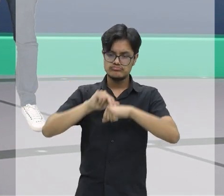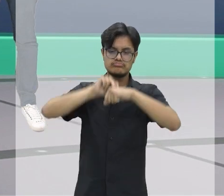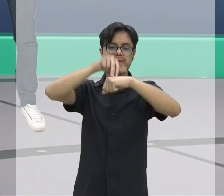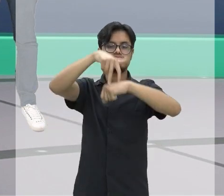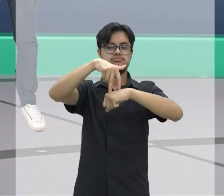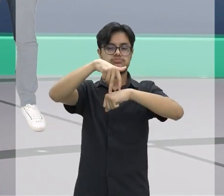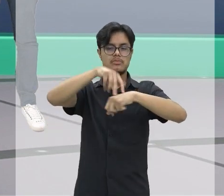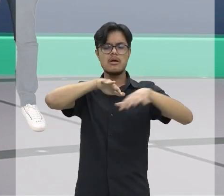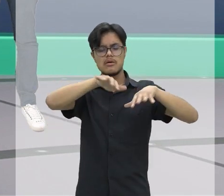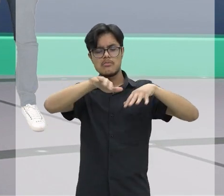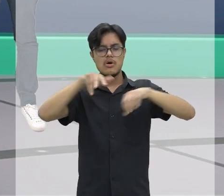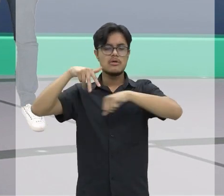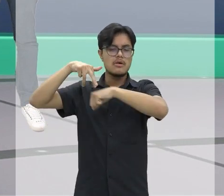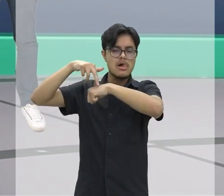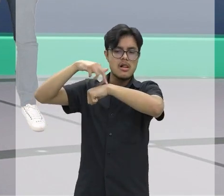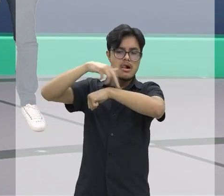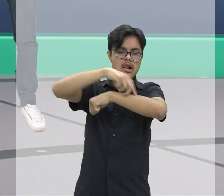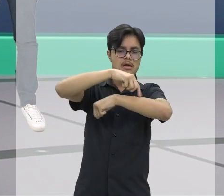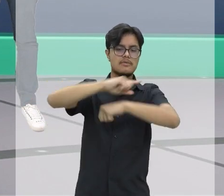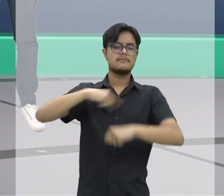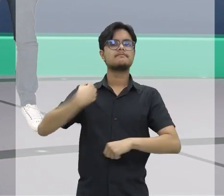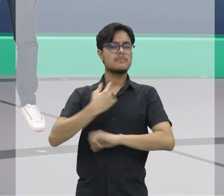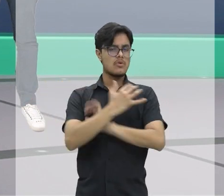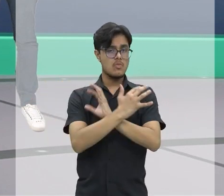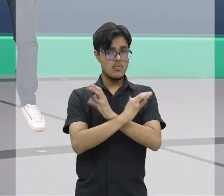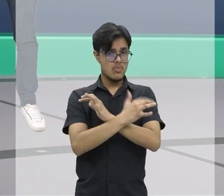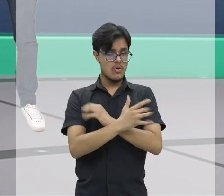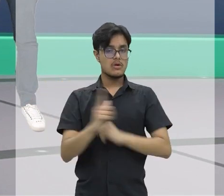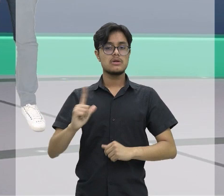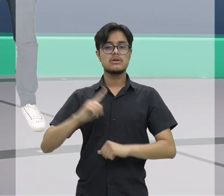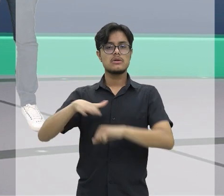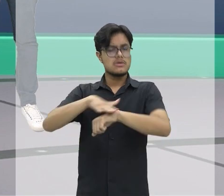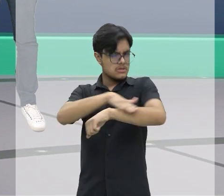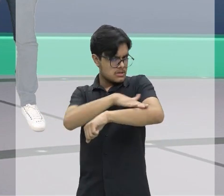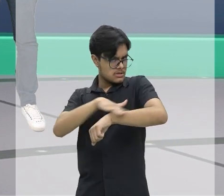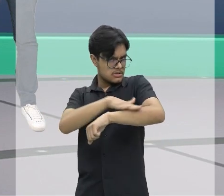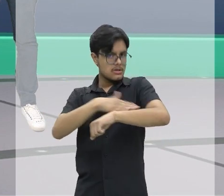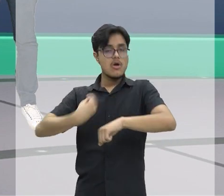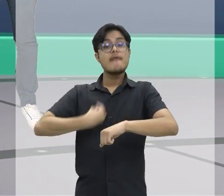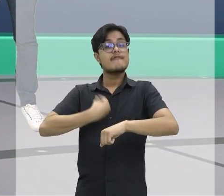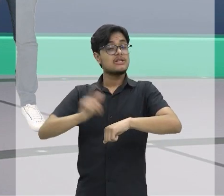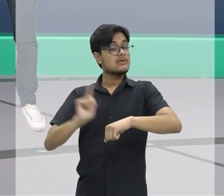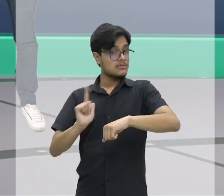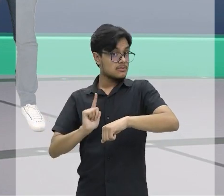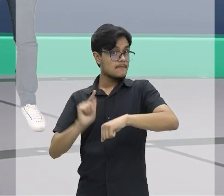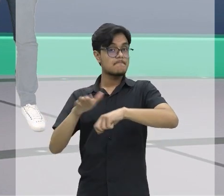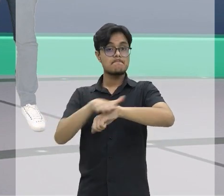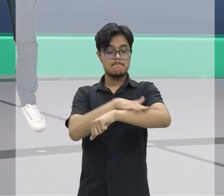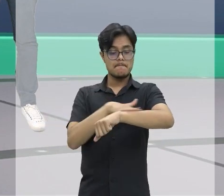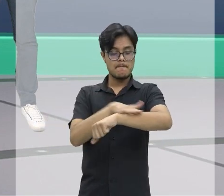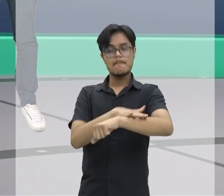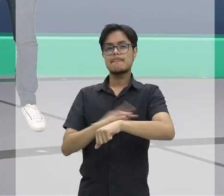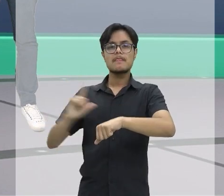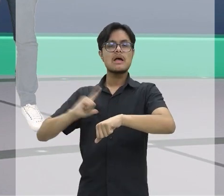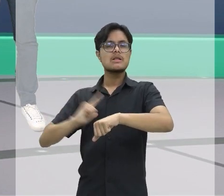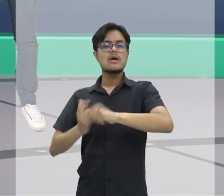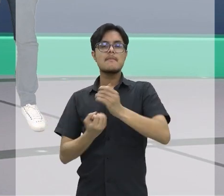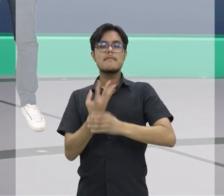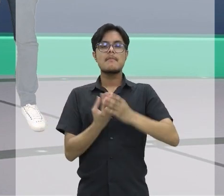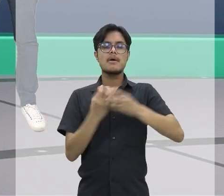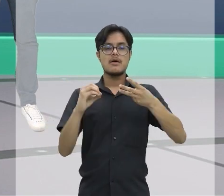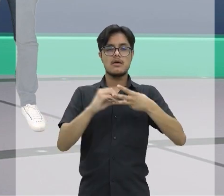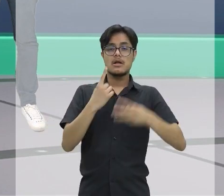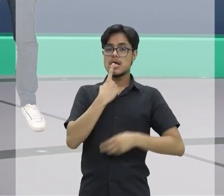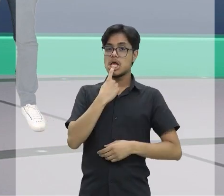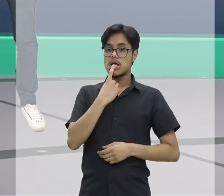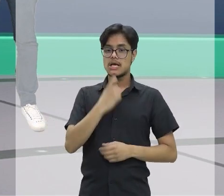a locomoção e o movimento, os ossos, né, são tecidos vivos e eles vão também produzir as células que a gente encontra no